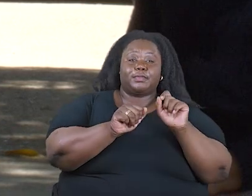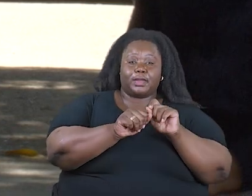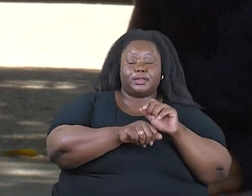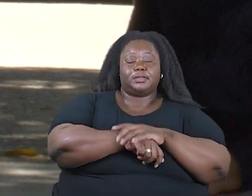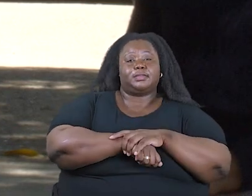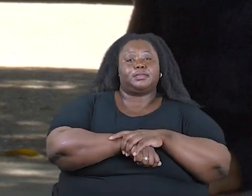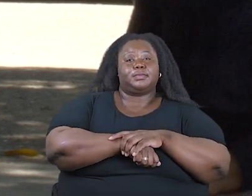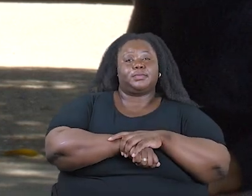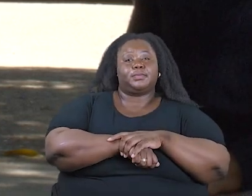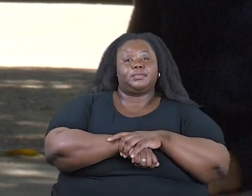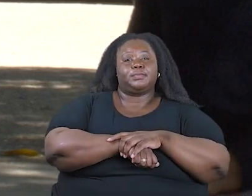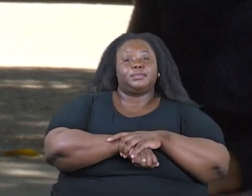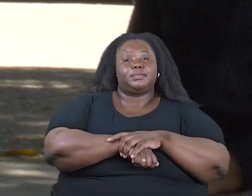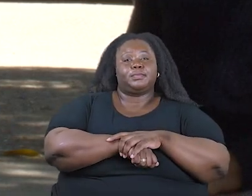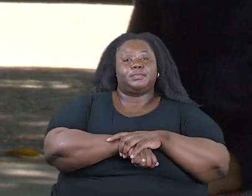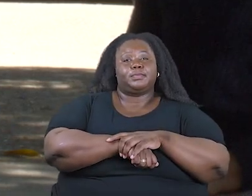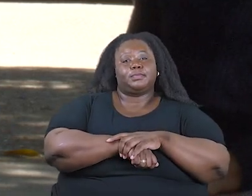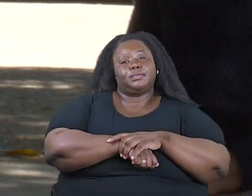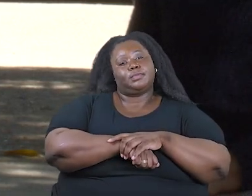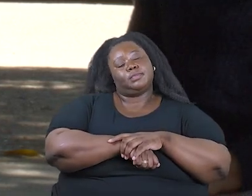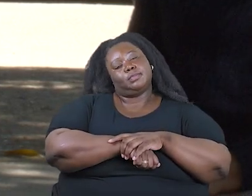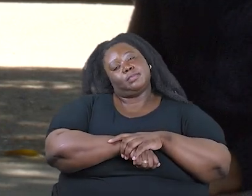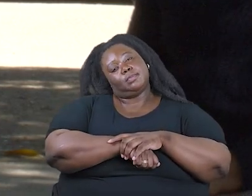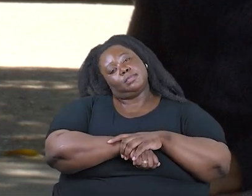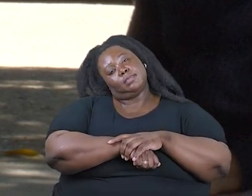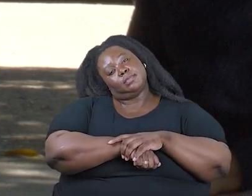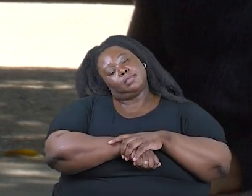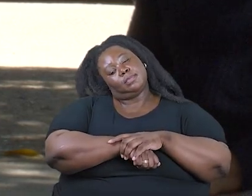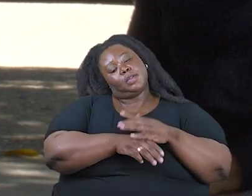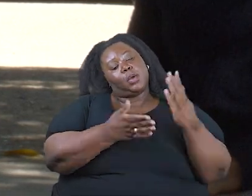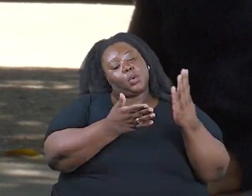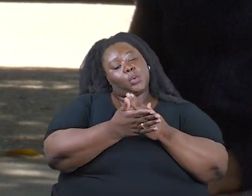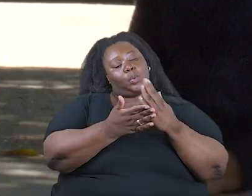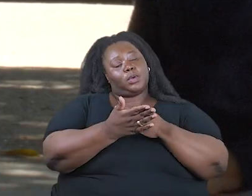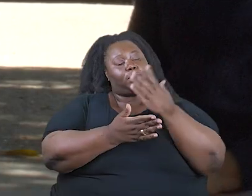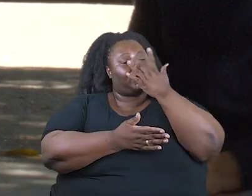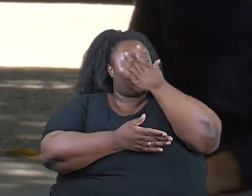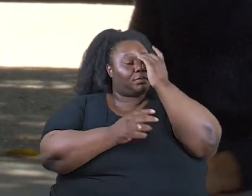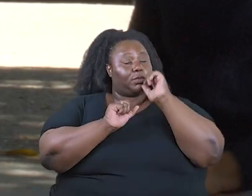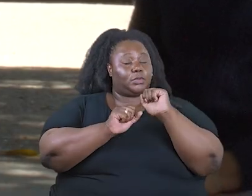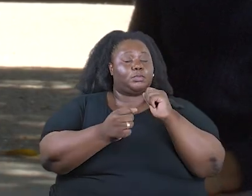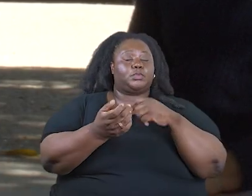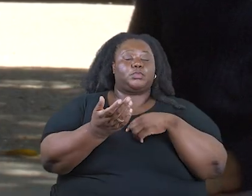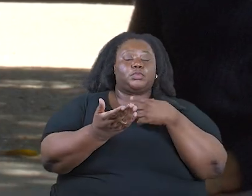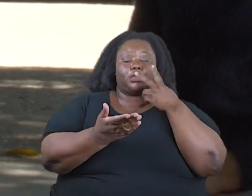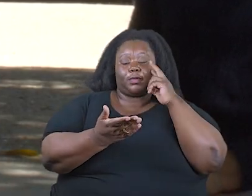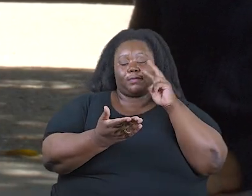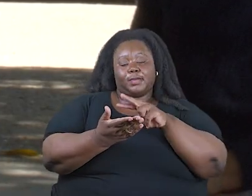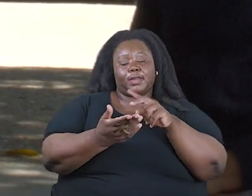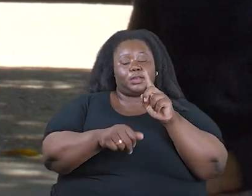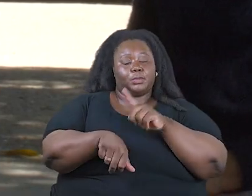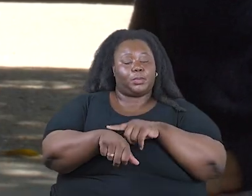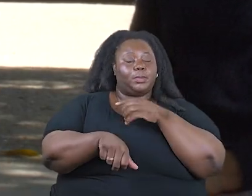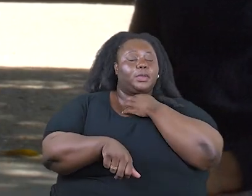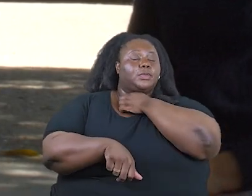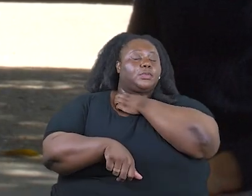uma estante com livros que as pessoas podiam consultar ali na hora, né?